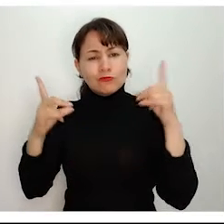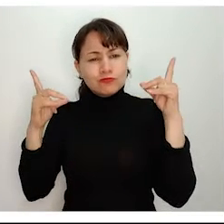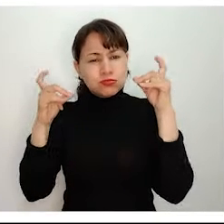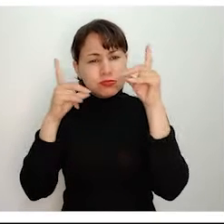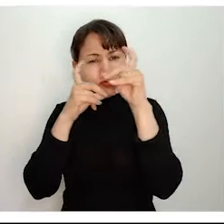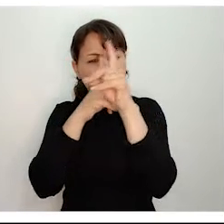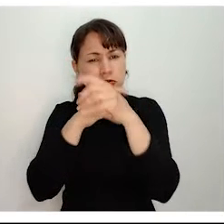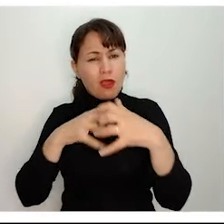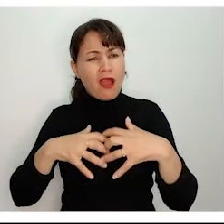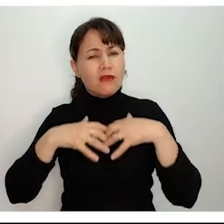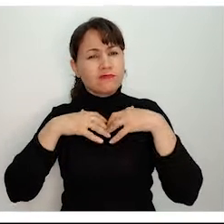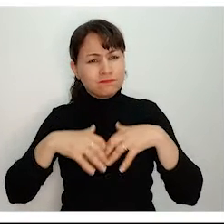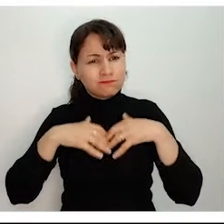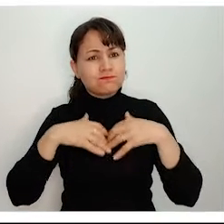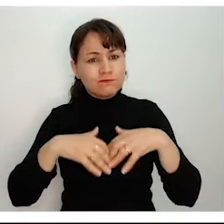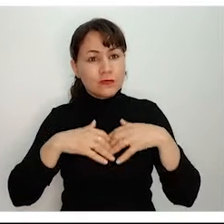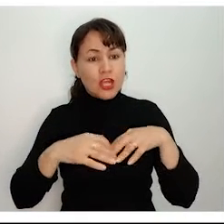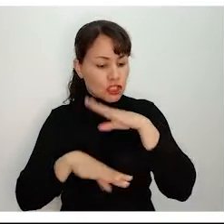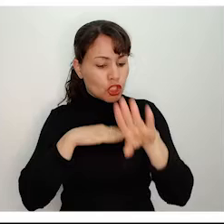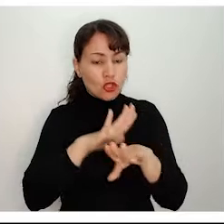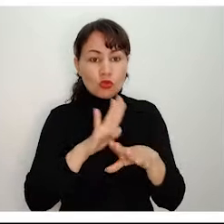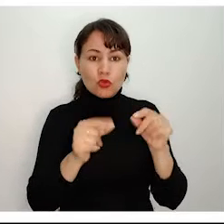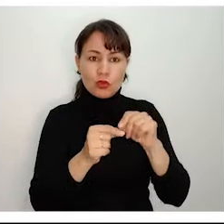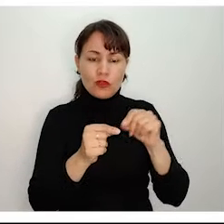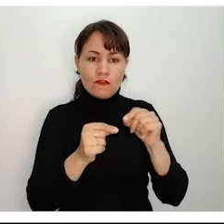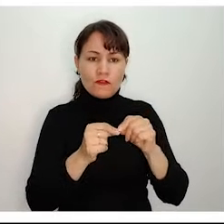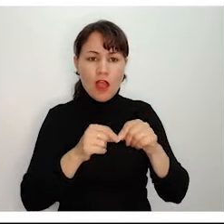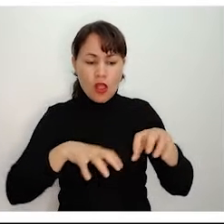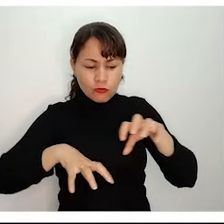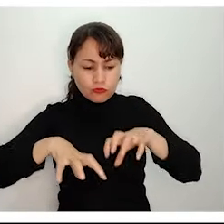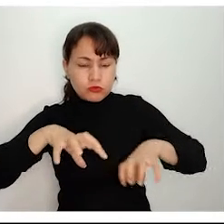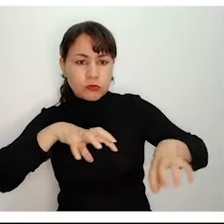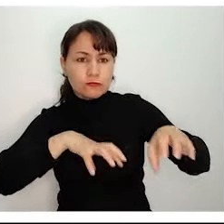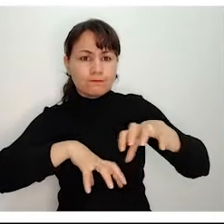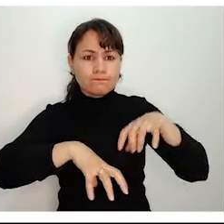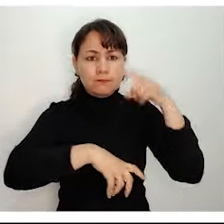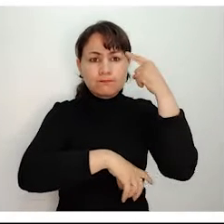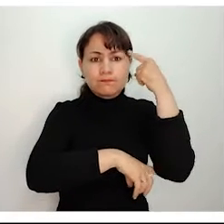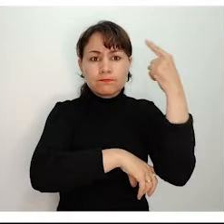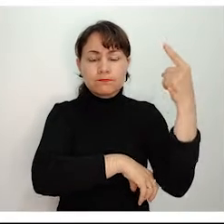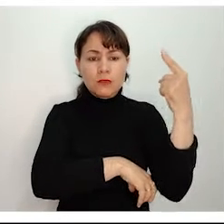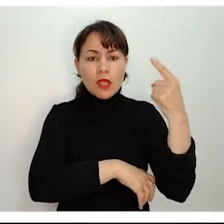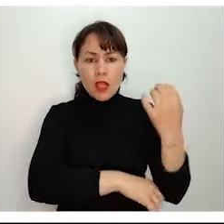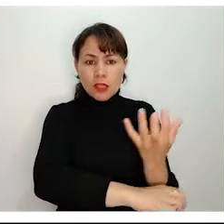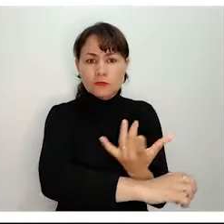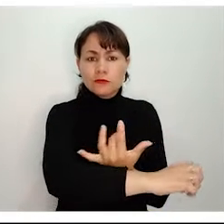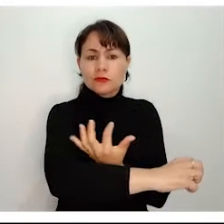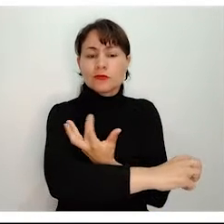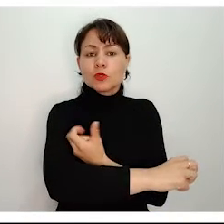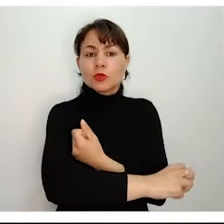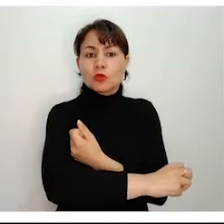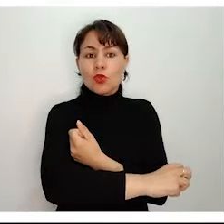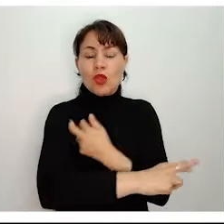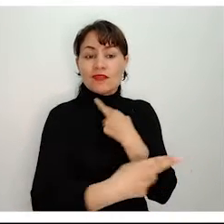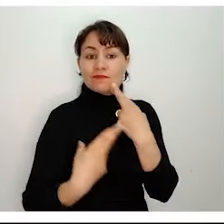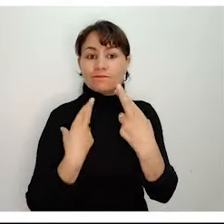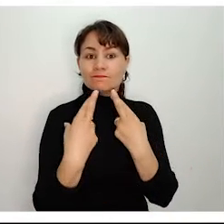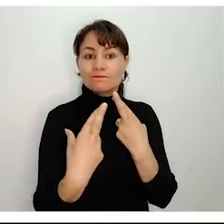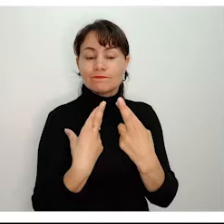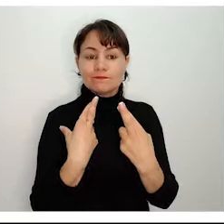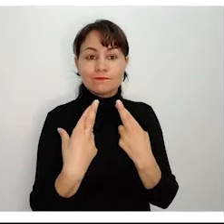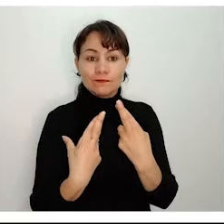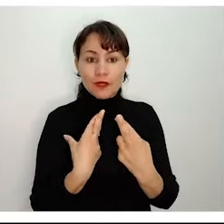maior complexidade. Em quê? Em tudo que ela faz, nos movimentos, nos pensamentos, nas